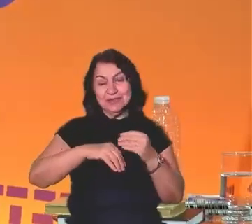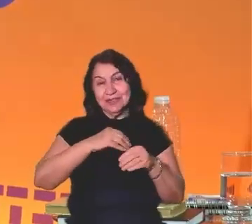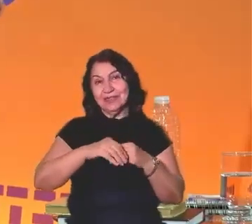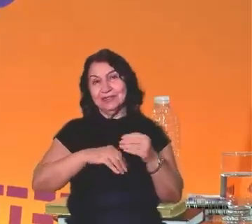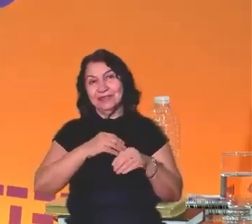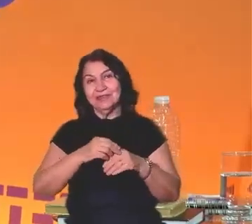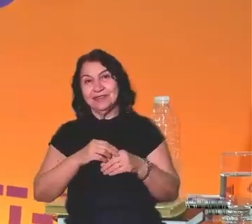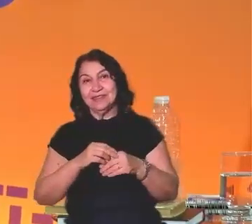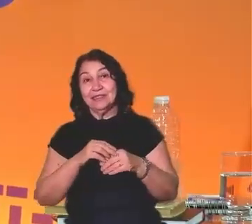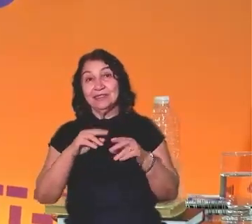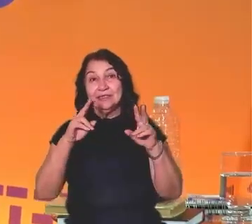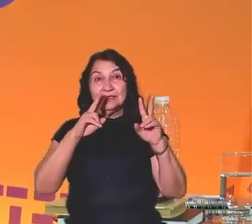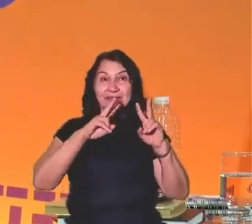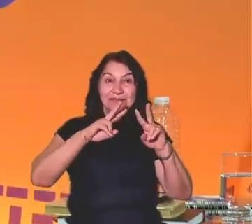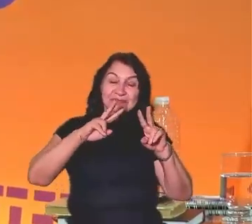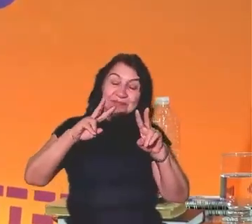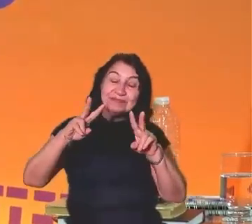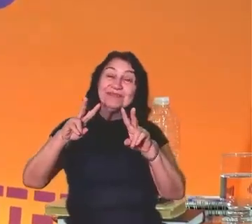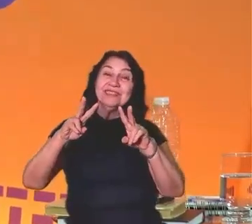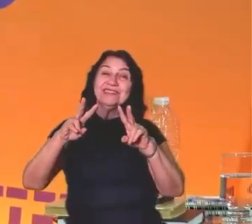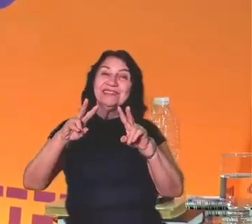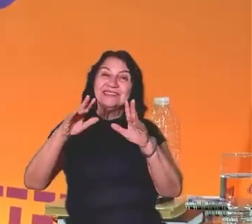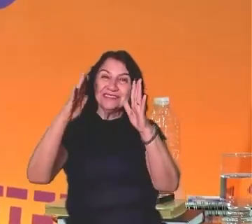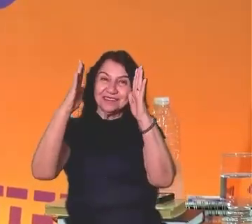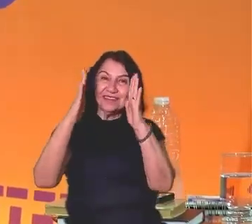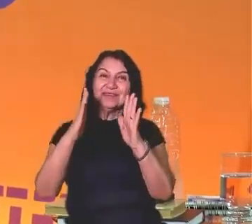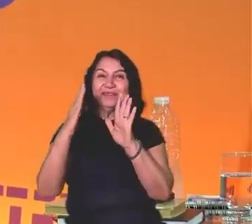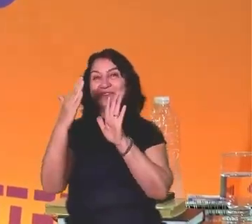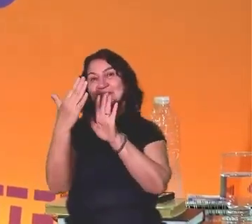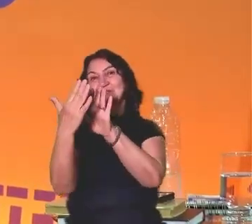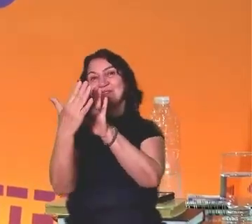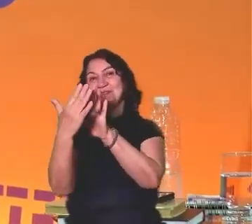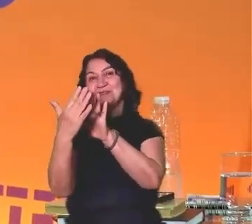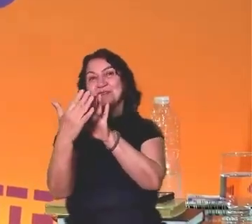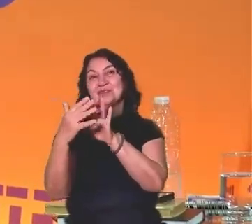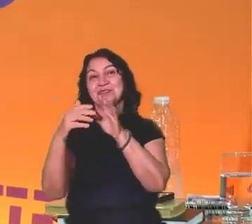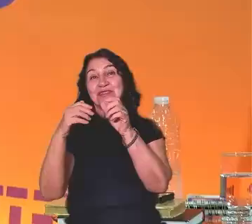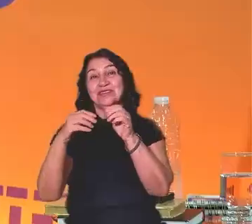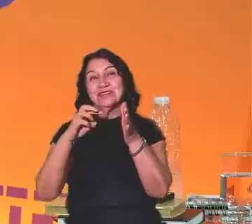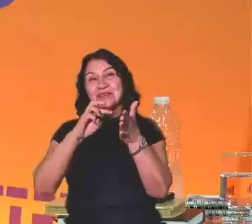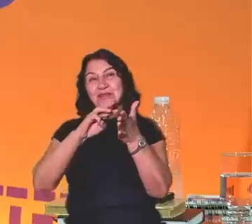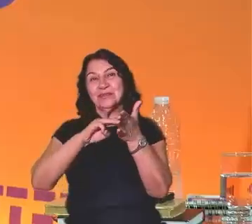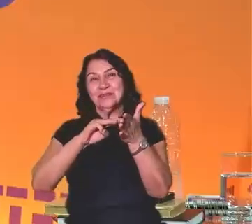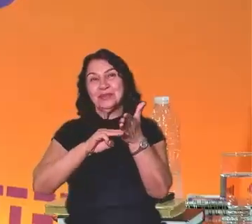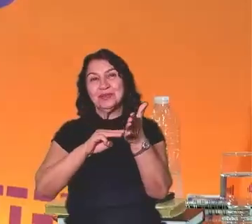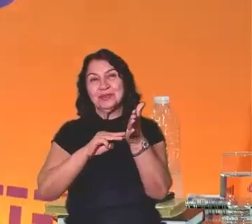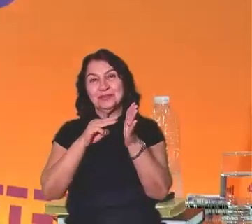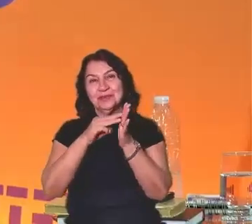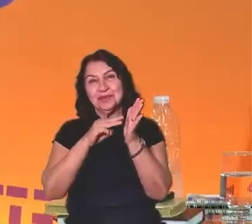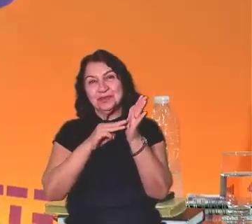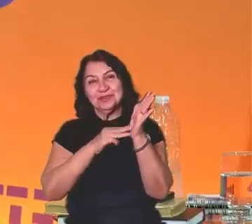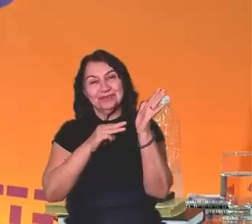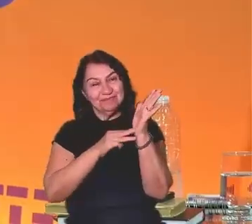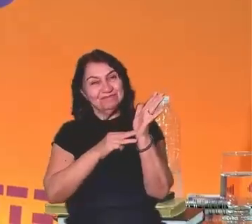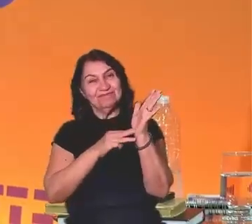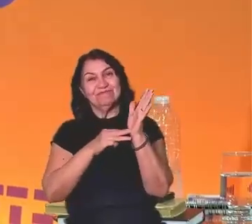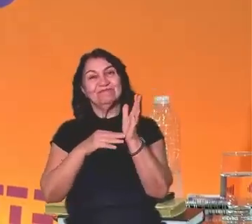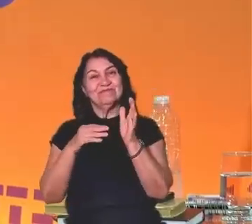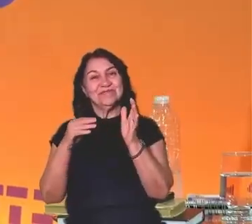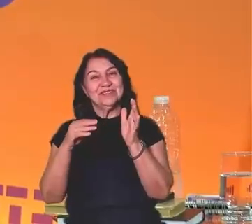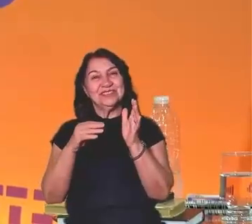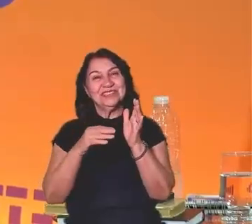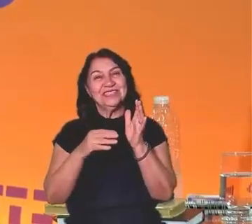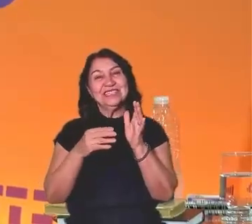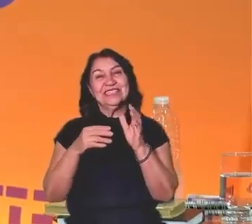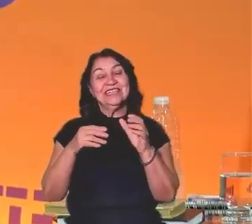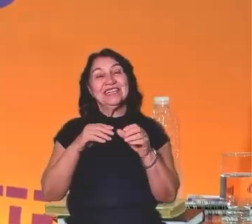estava assim, ó, na frente dele. Ele tem uma metodologia, e essa metodologia chama-se